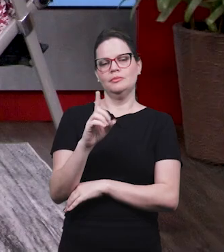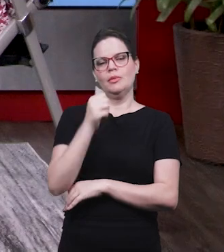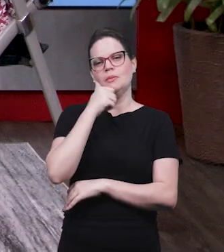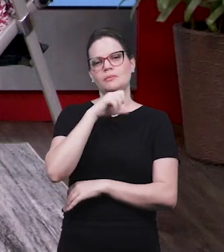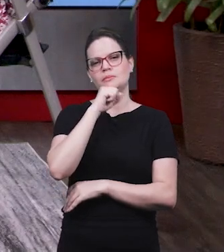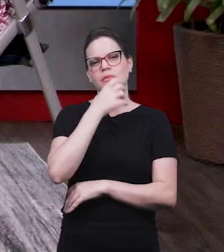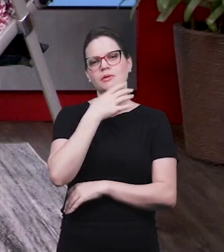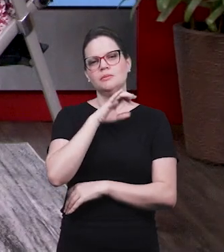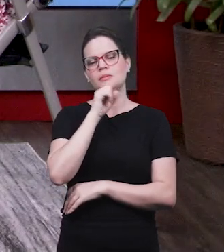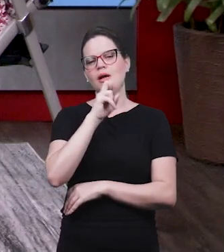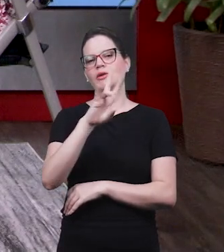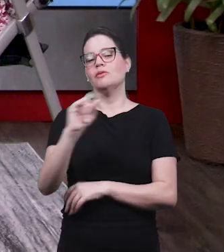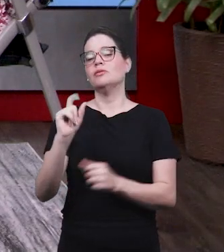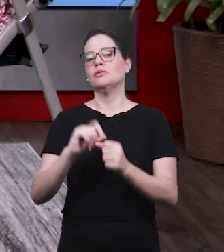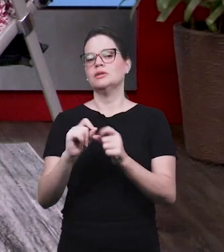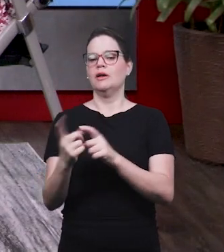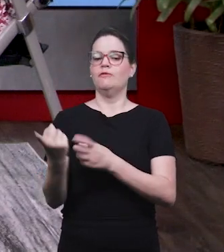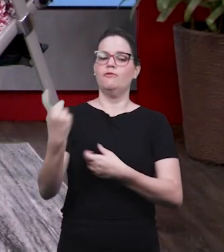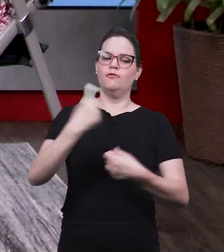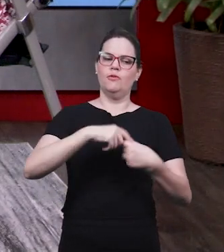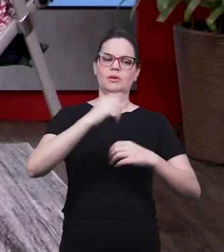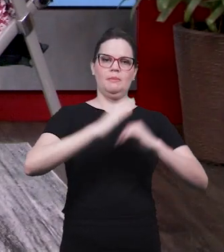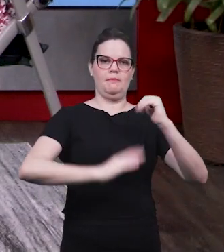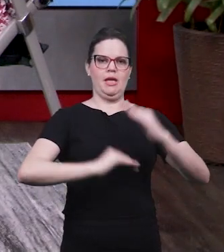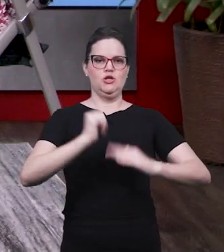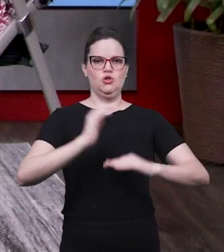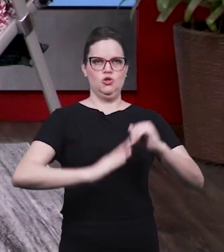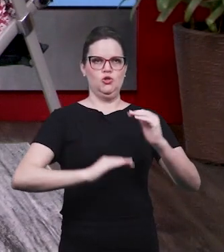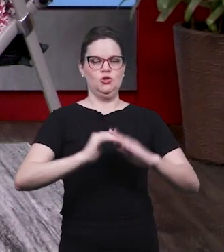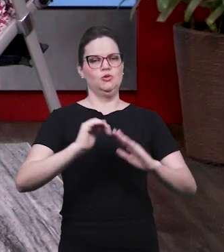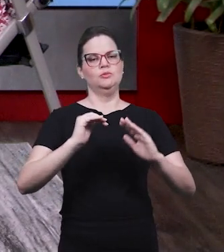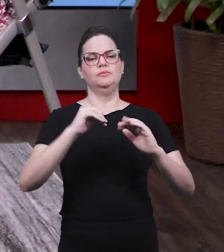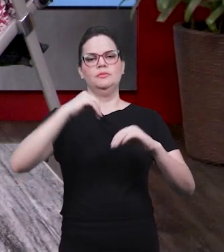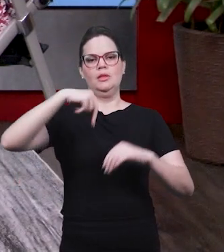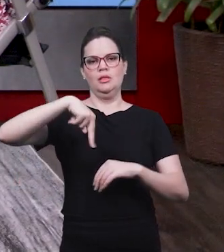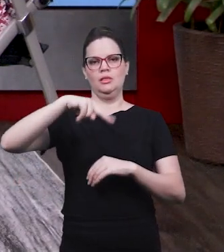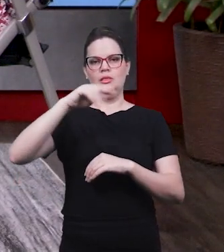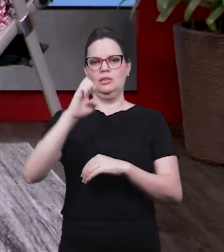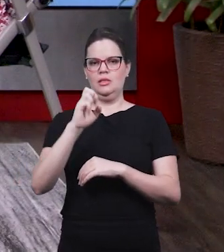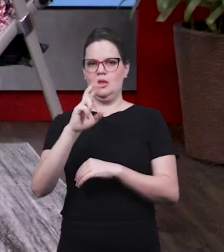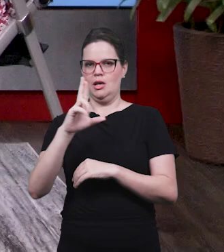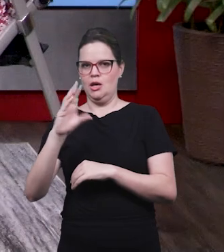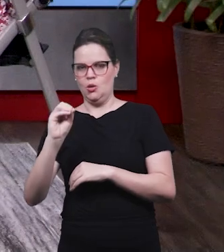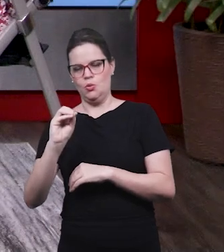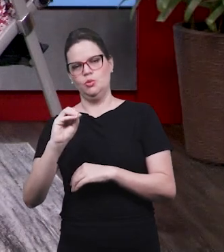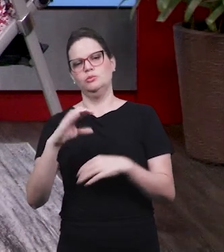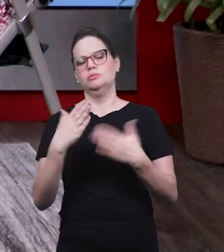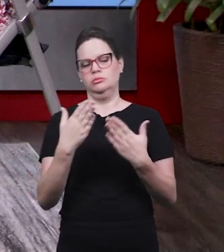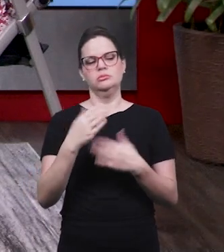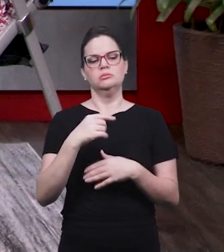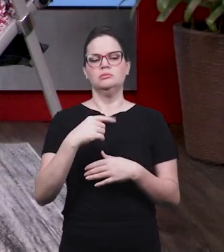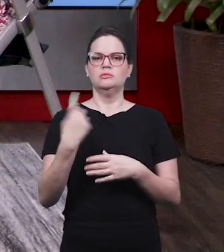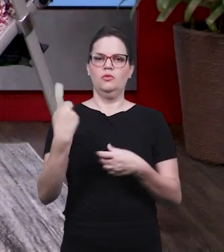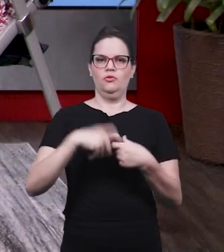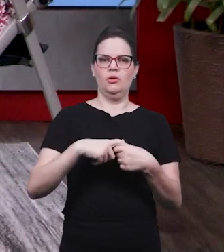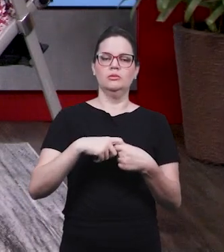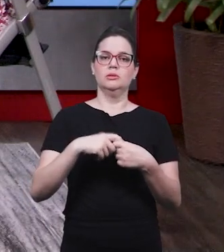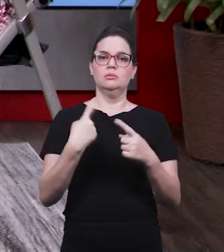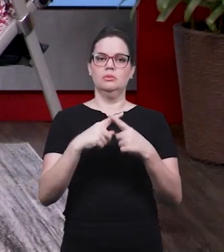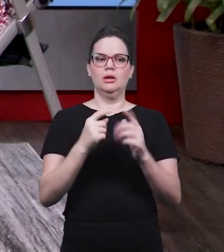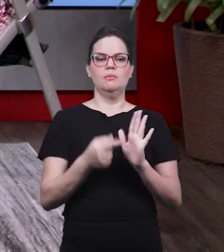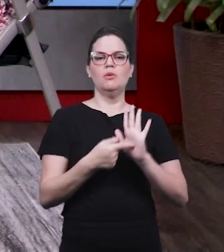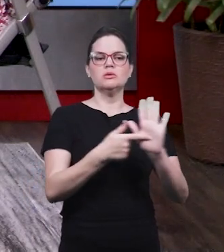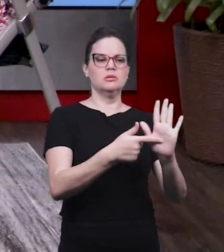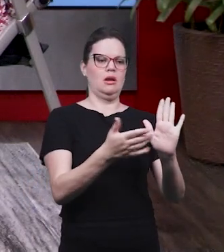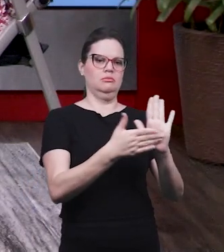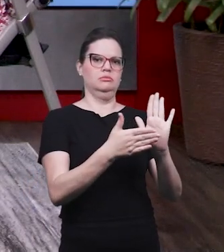fazer? Retornar ao médico. Seja o neurologista, seja o psiquiatra. Então, ele vai retornar com aquele laudo em mãos.